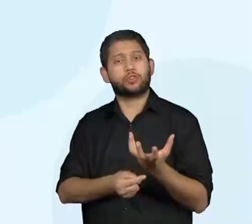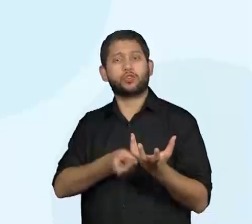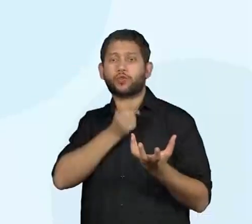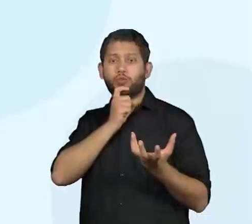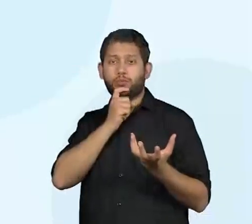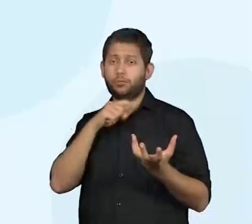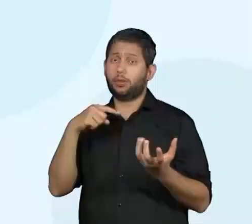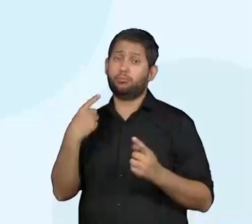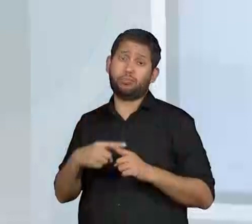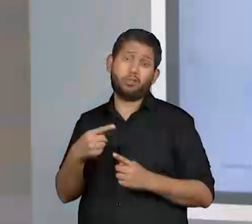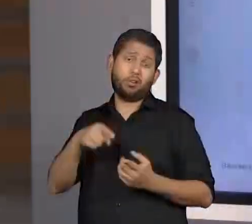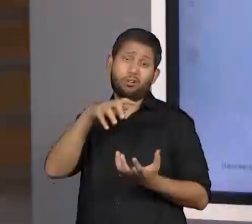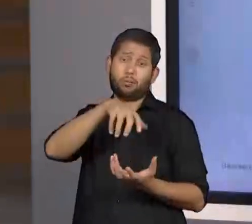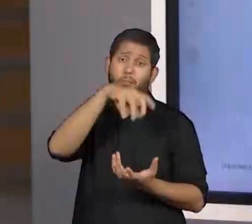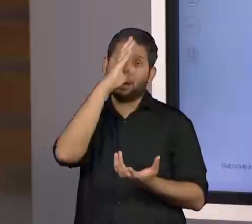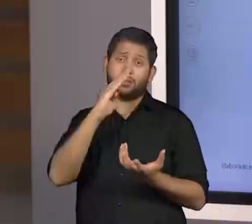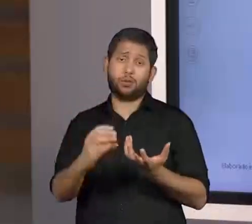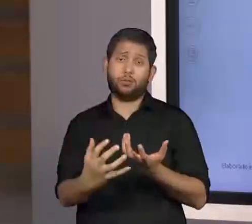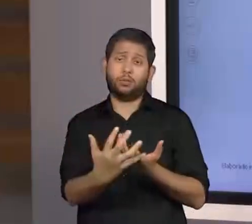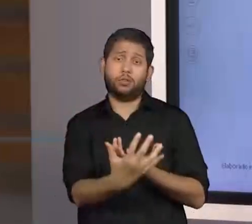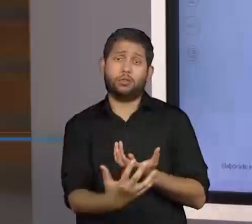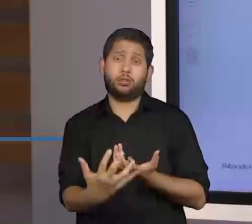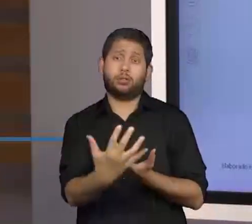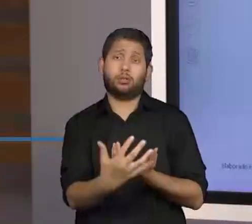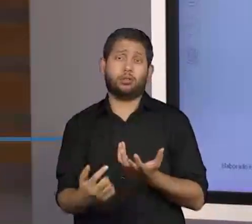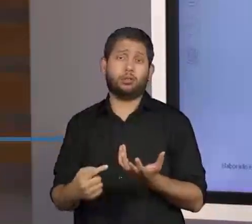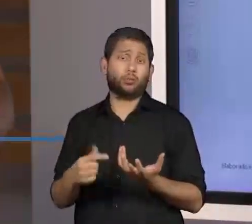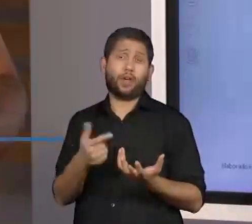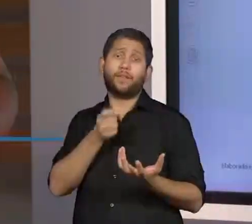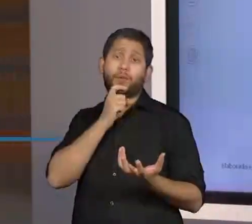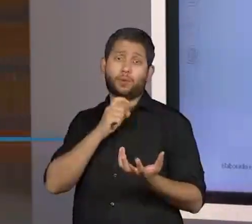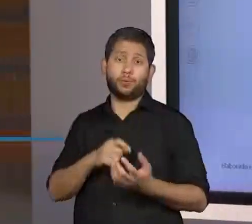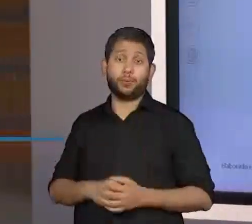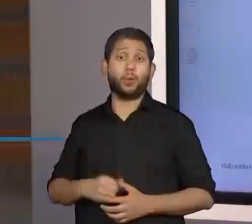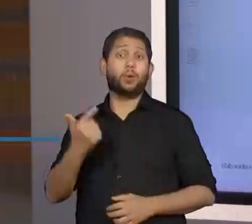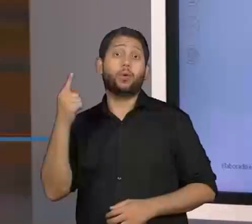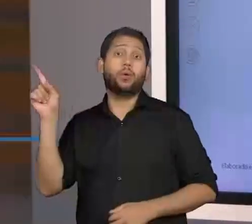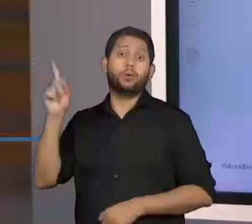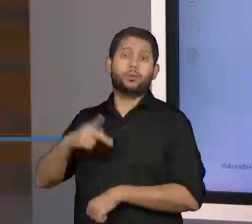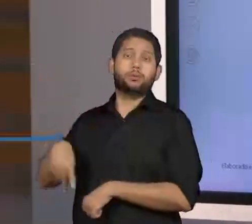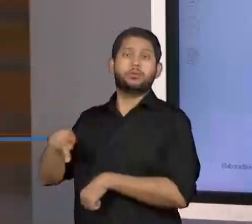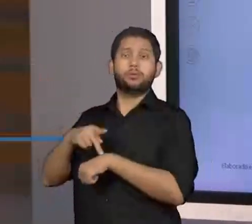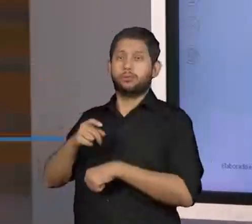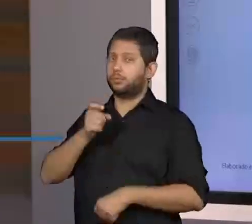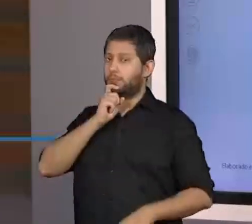não é um país tropical, então isso não acontece. Mas quando a gente pensa em um país mais frio,